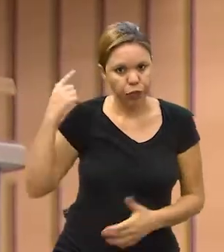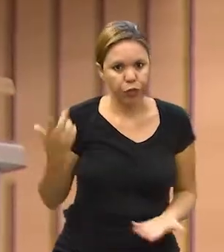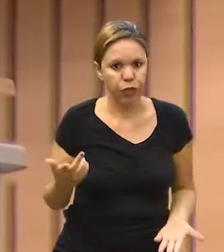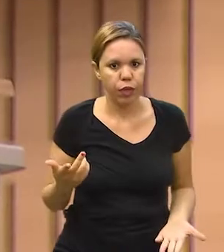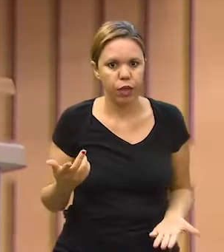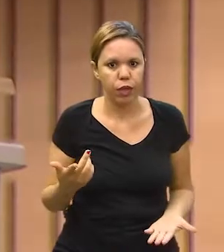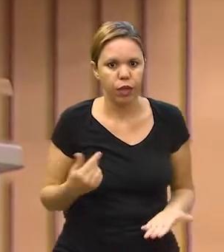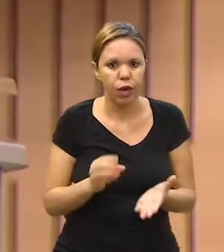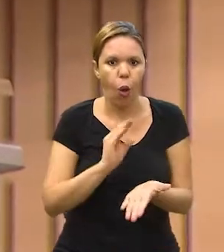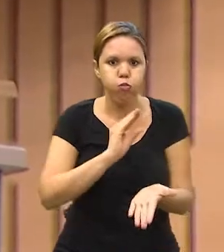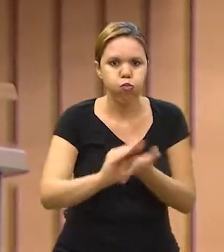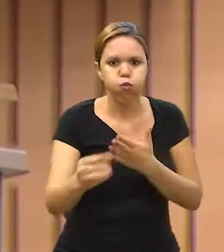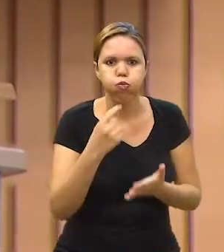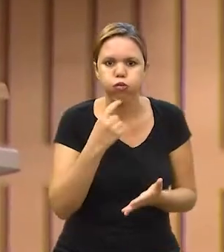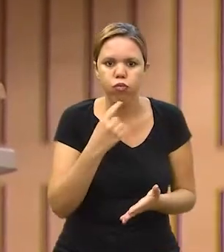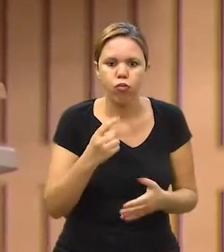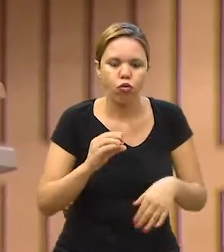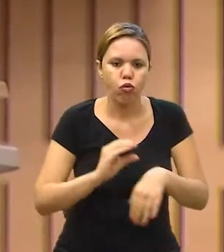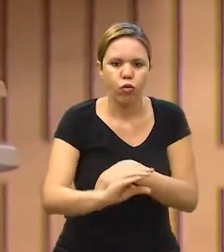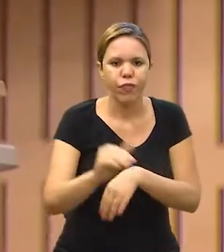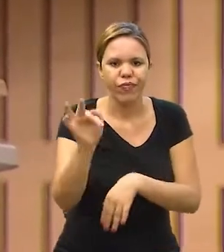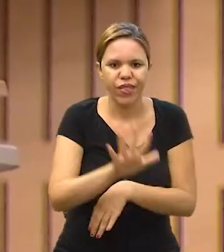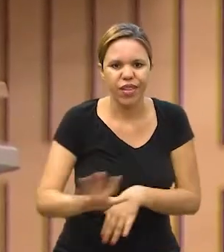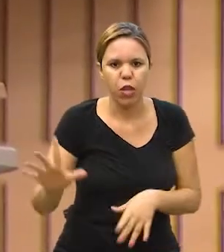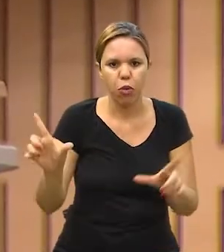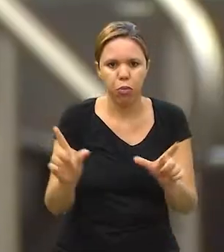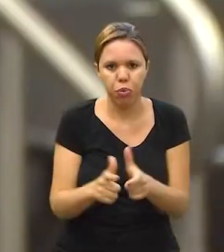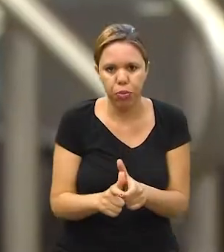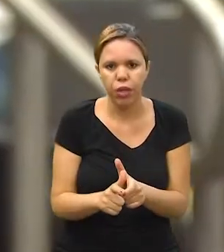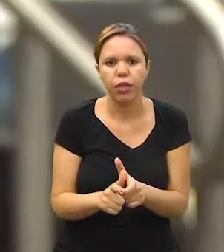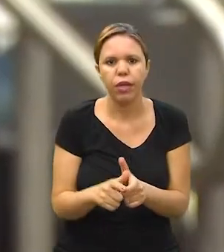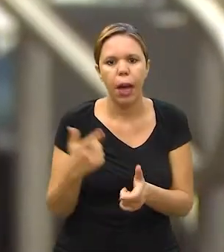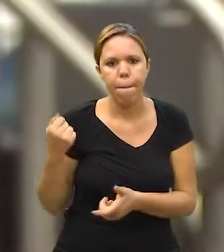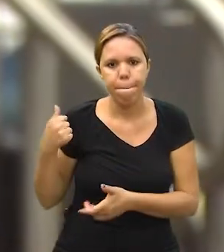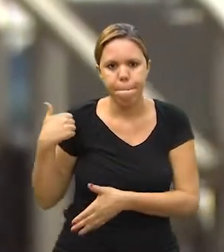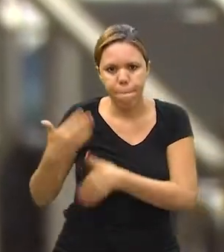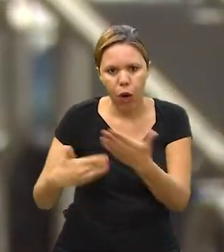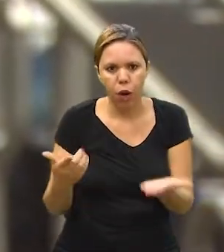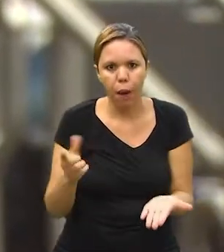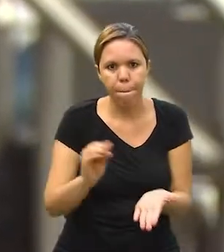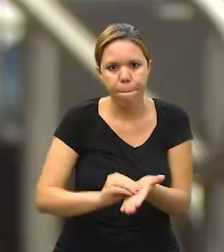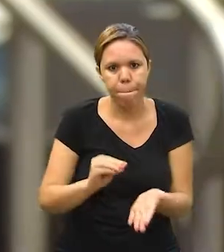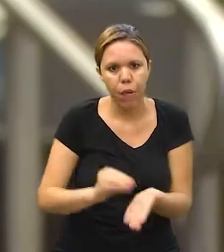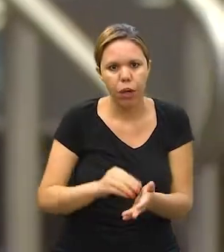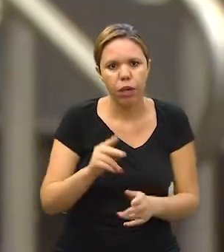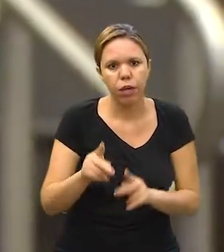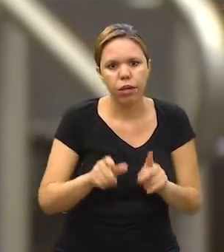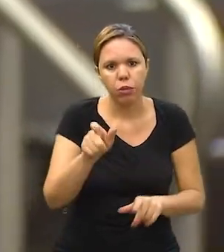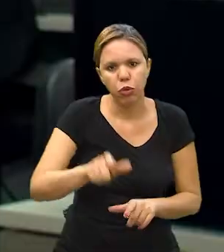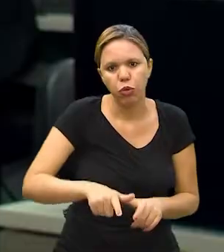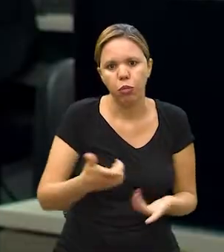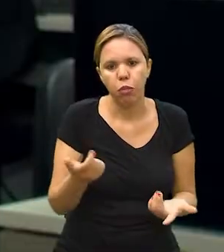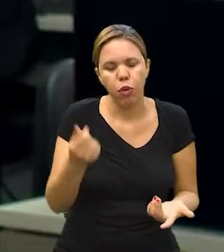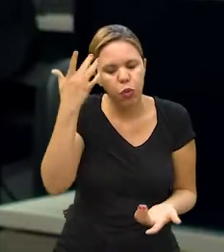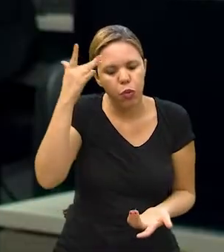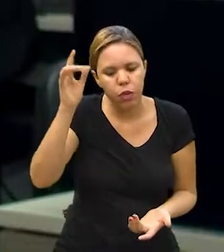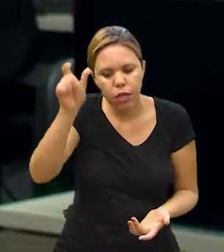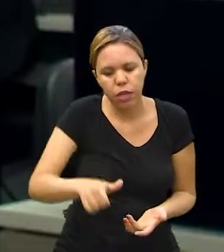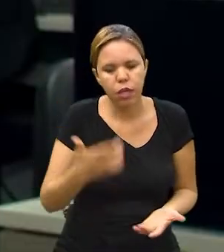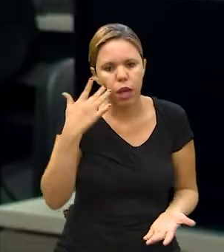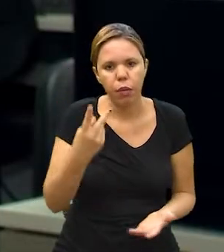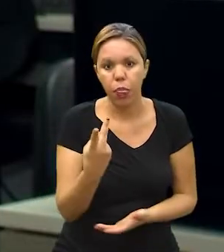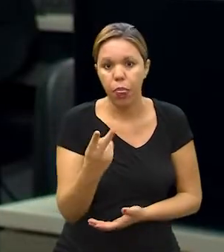para Campinas caíram nos últimos anos, o que significa que o dinheiro que já era pouco está faltando, né? O munícipe às vezes não sabe, mas a cidade de Campinas tem R$